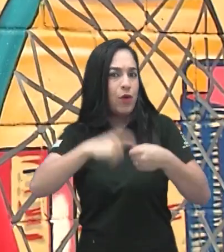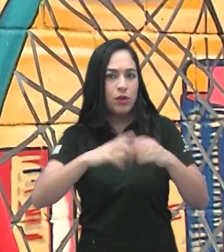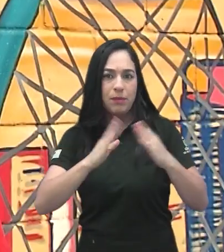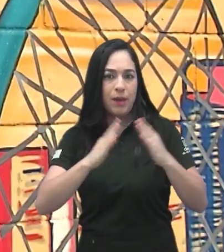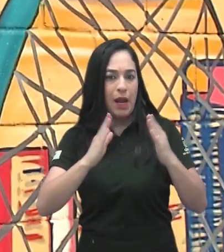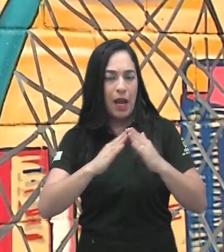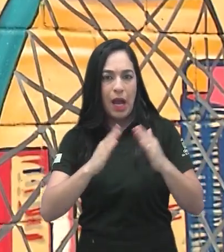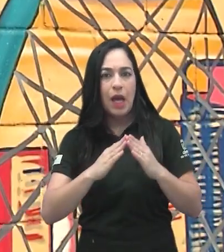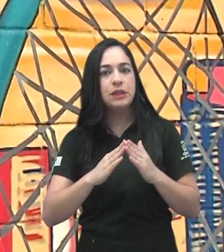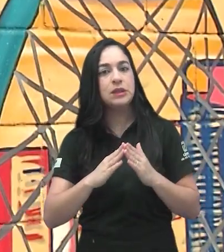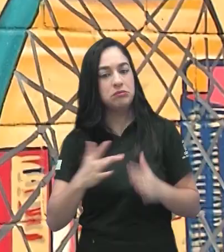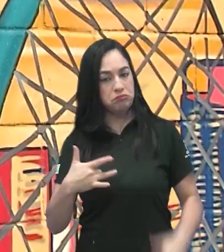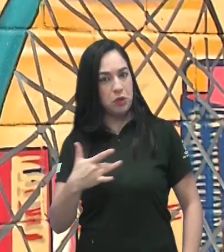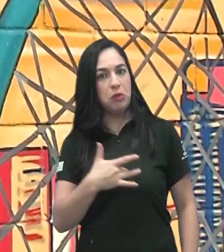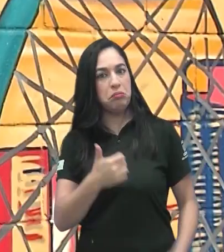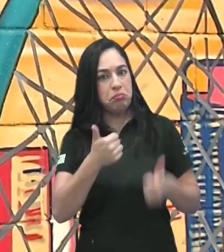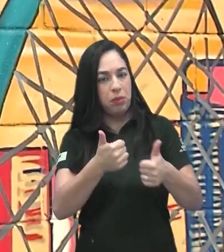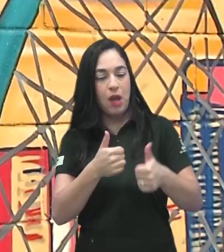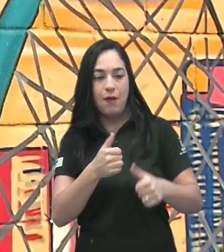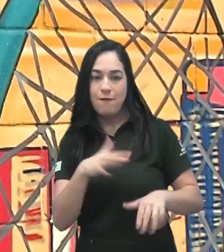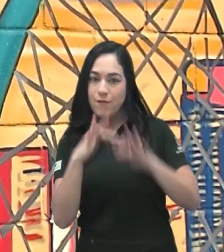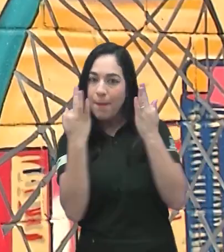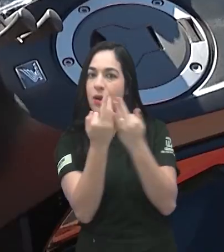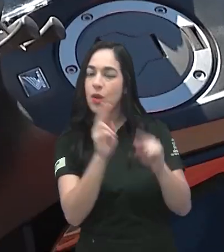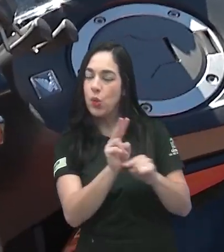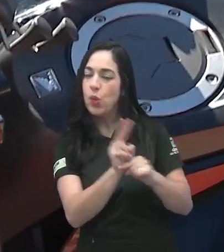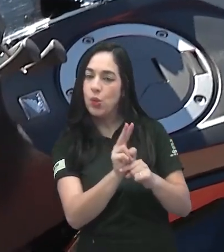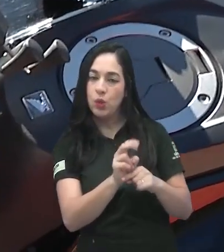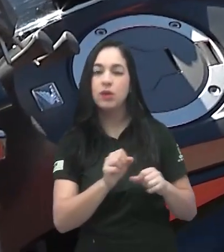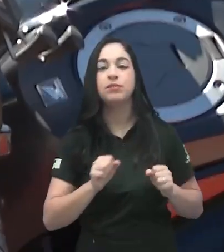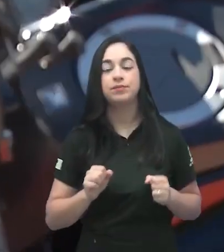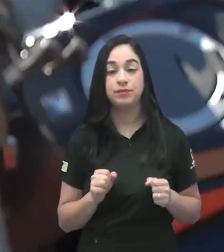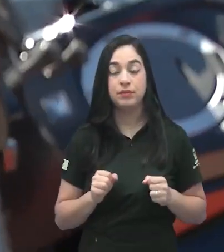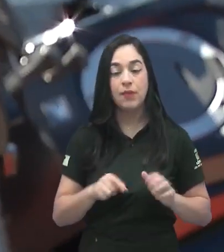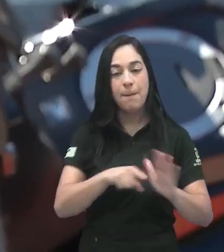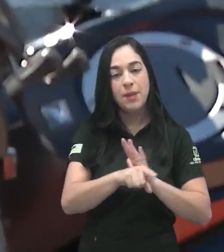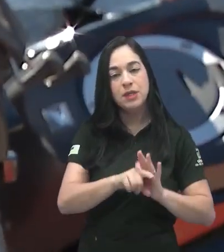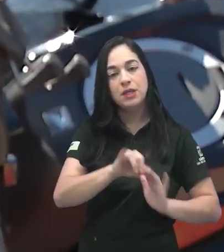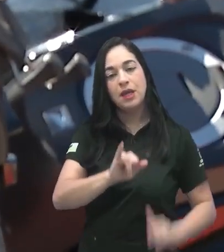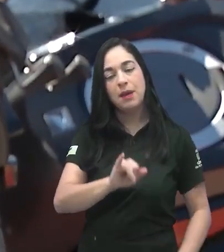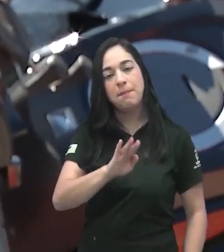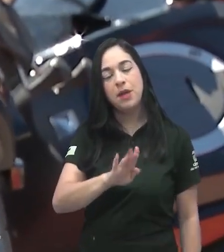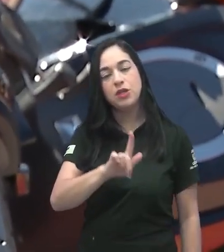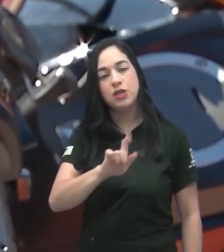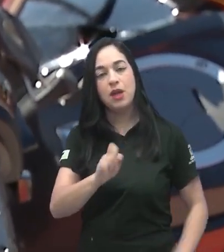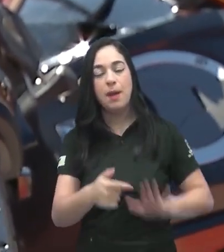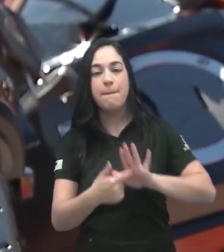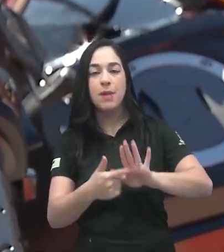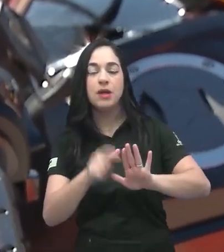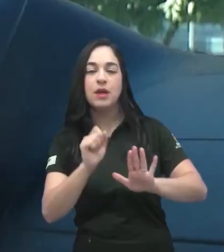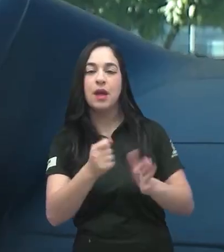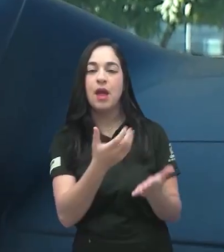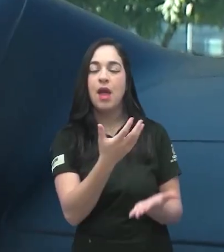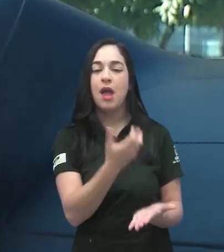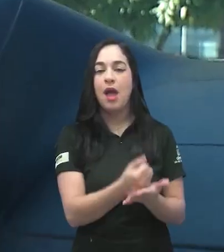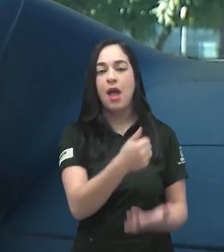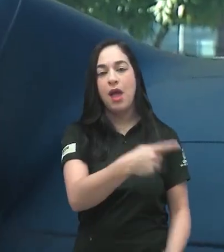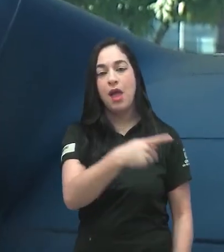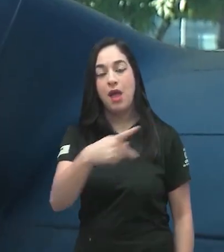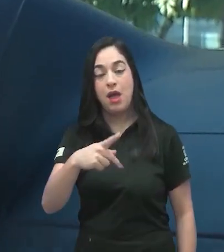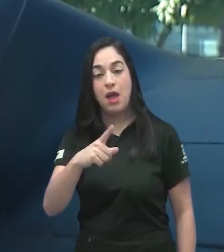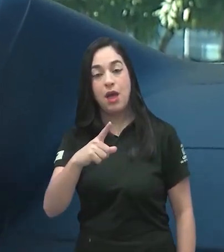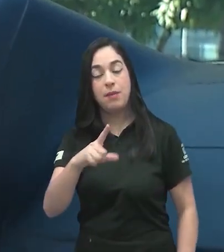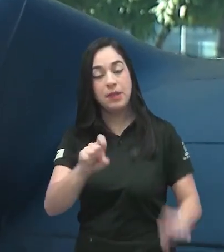casa vivo, né? São para poder cuidar da família. Segundo o IBGE, o trabalho plataformizado é aquele controlado